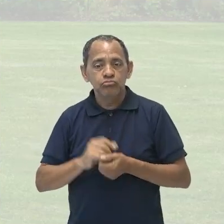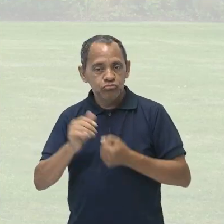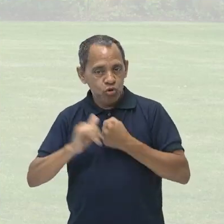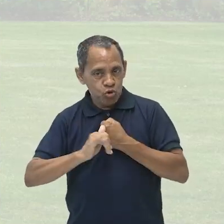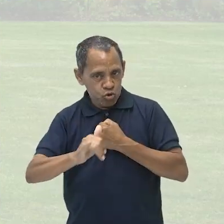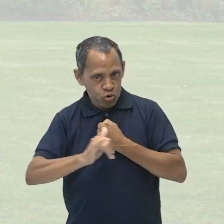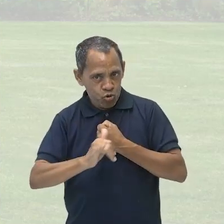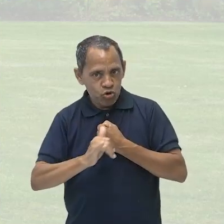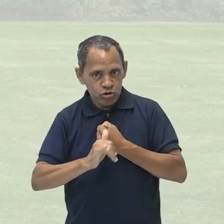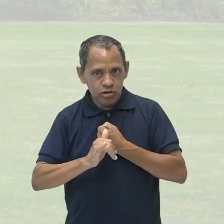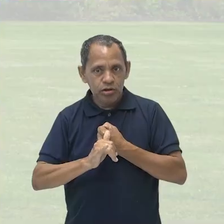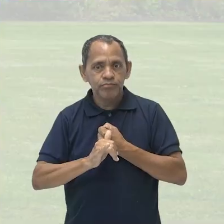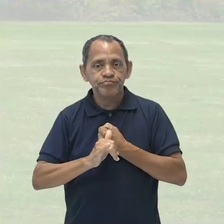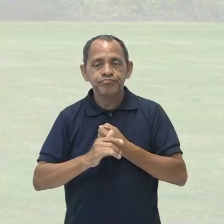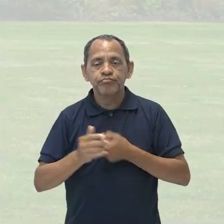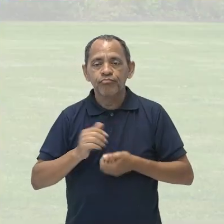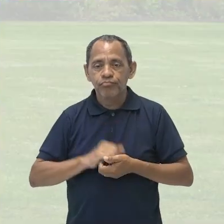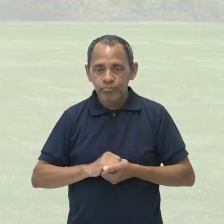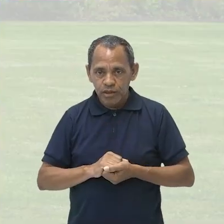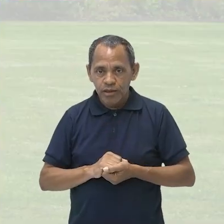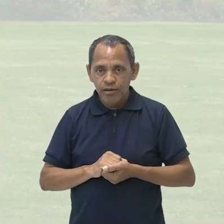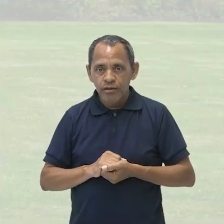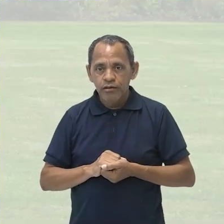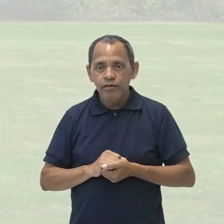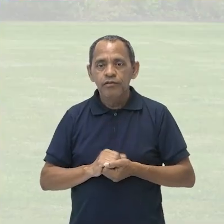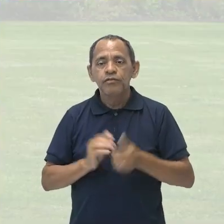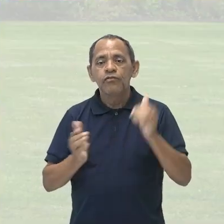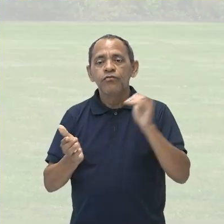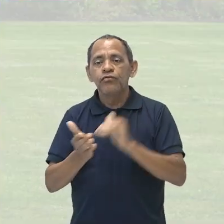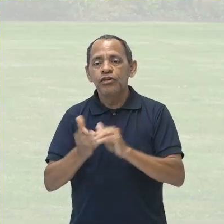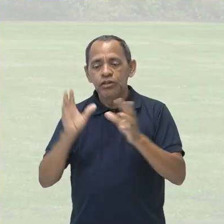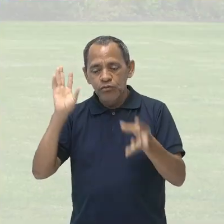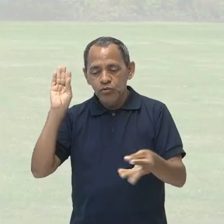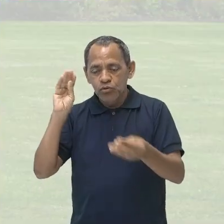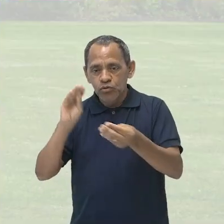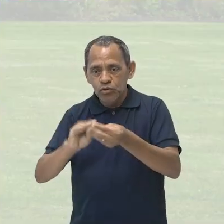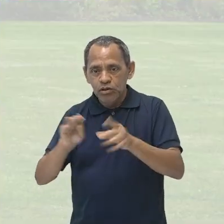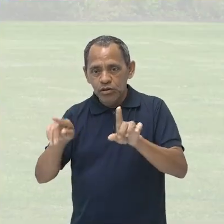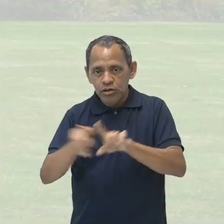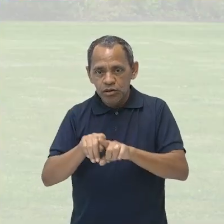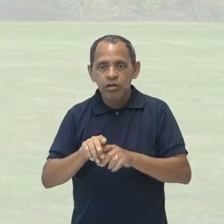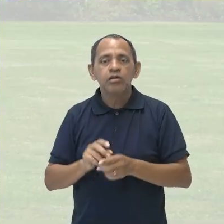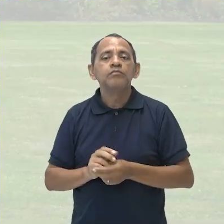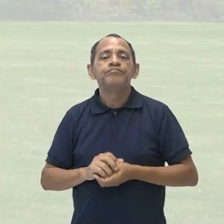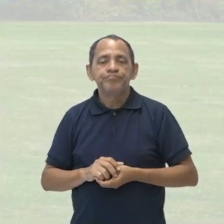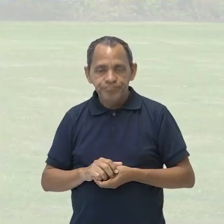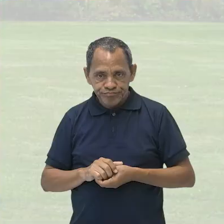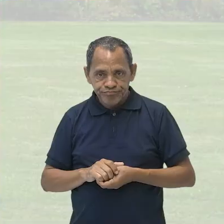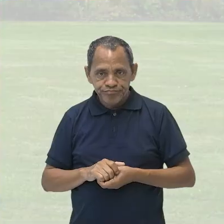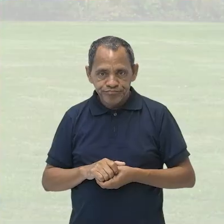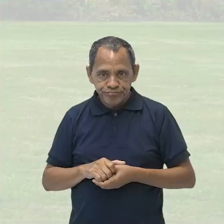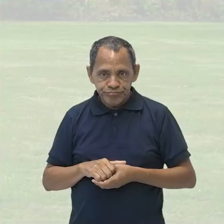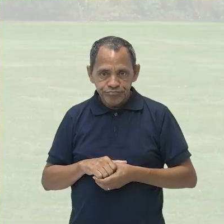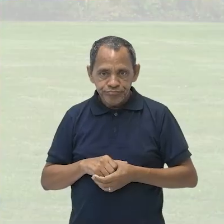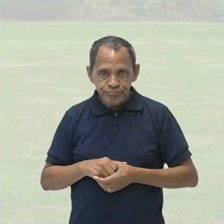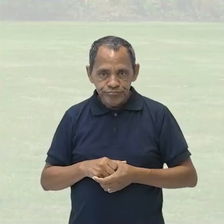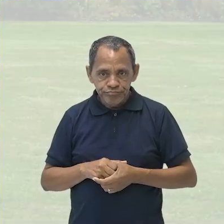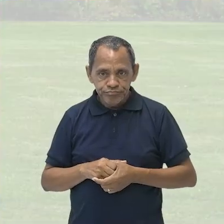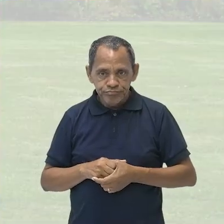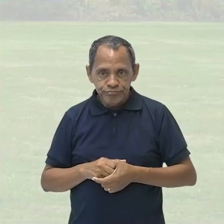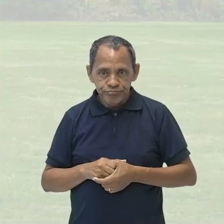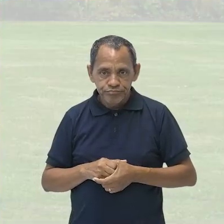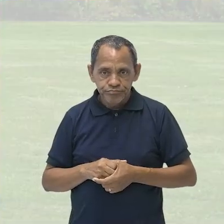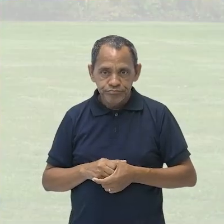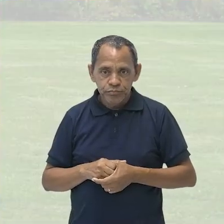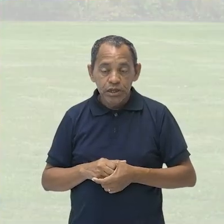o cronista e que resultaram nessa breve narrativa sobre o furto de uma flor, né? Mas vejam que toda